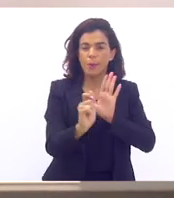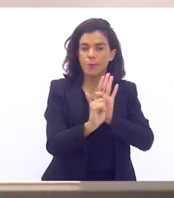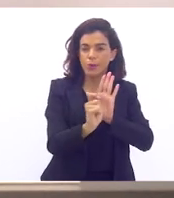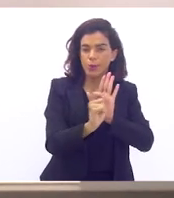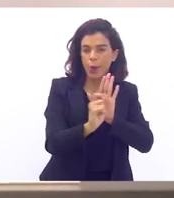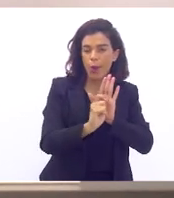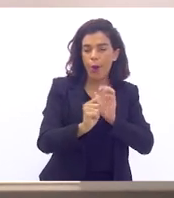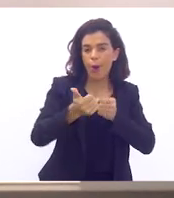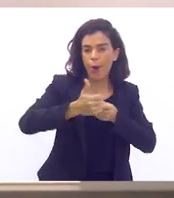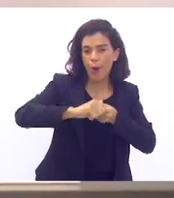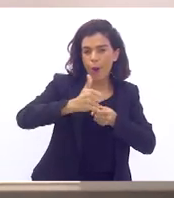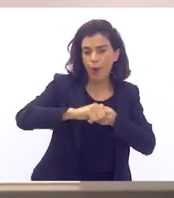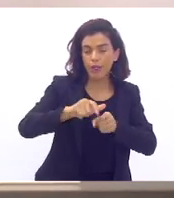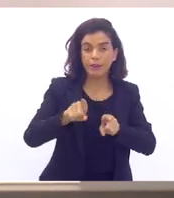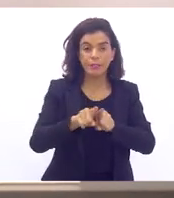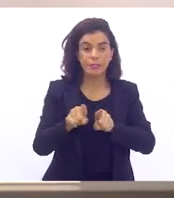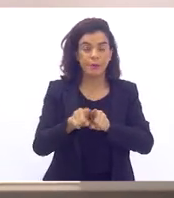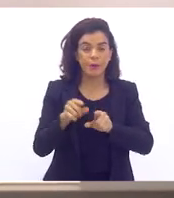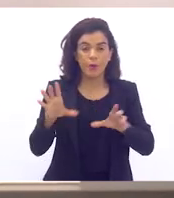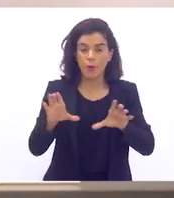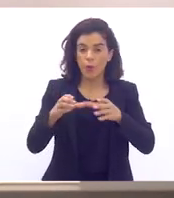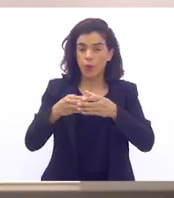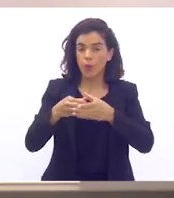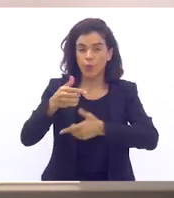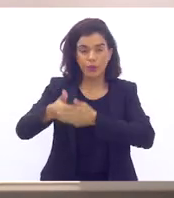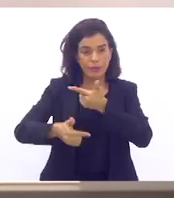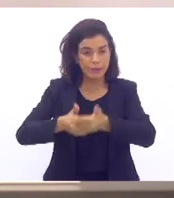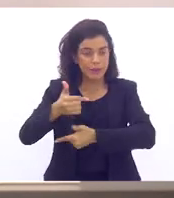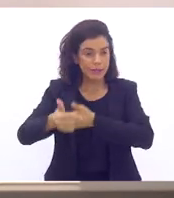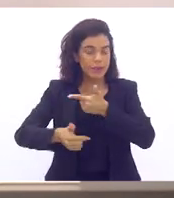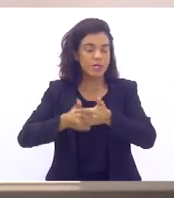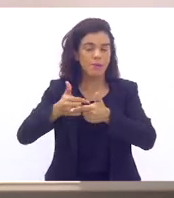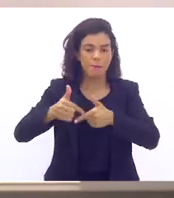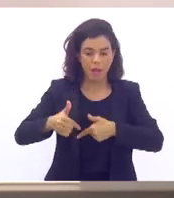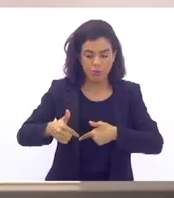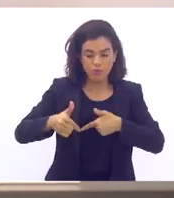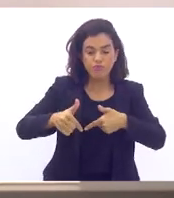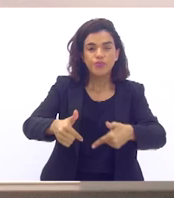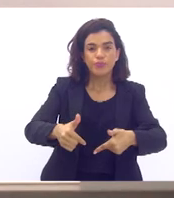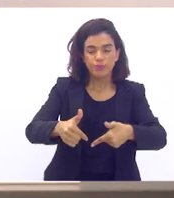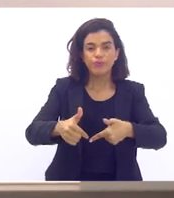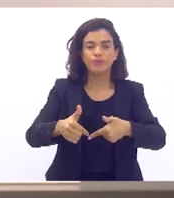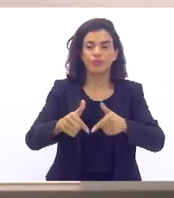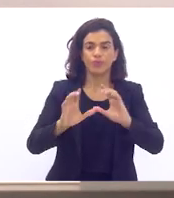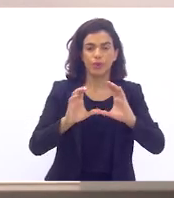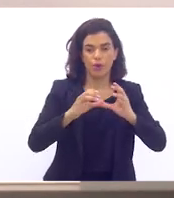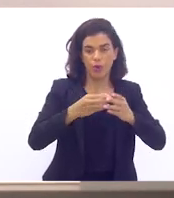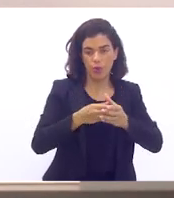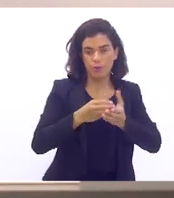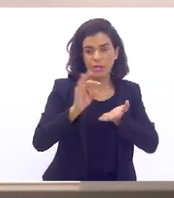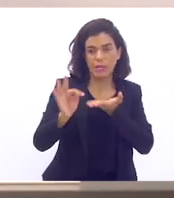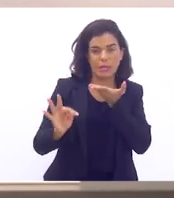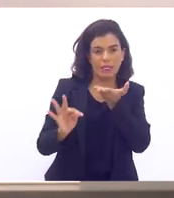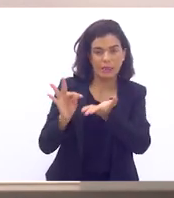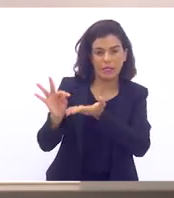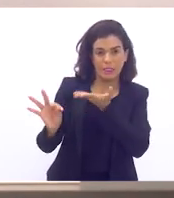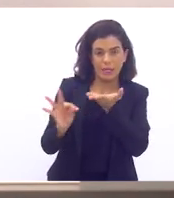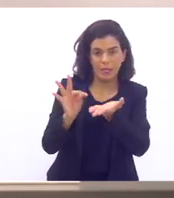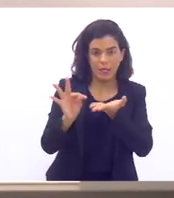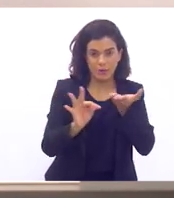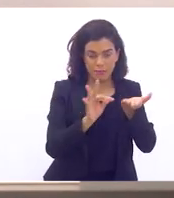a frente parlamentar ambos presidirem a frente parlamentar das Comunidades terapêuticas Então